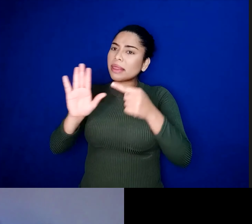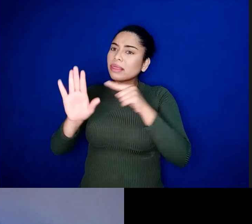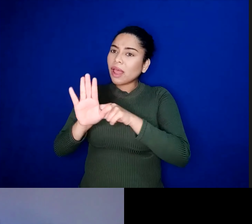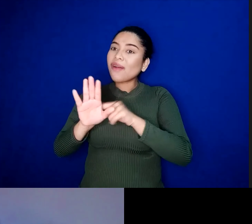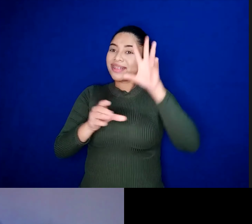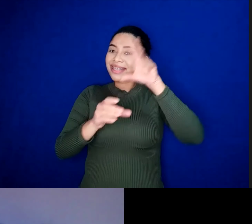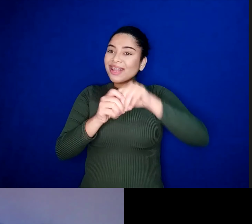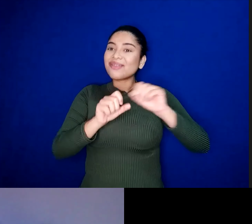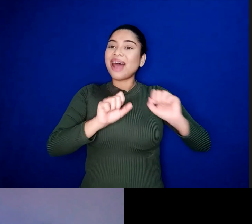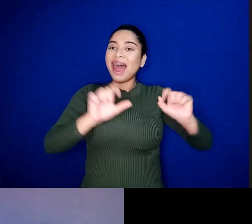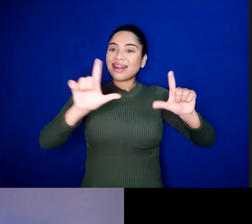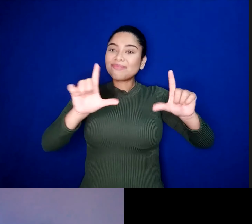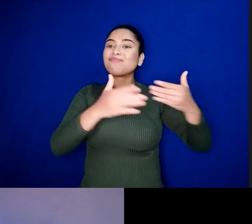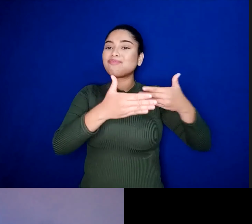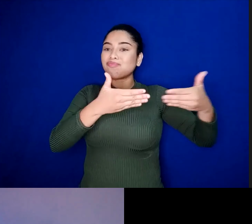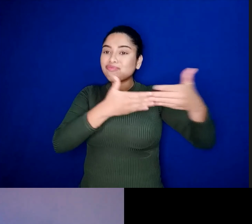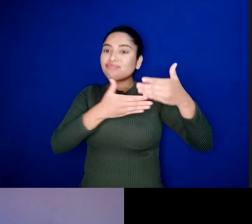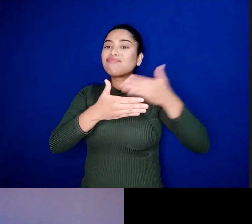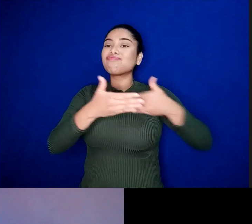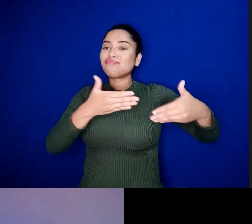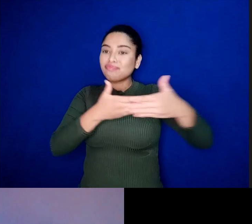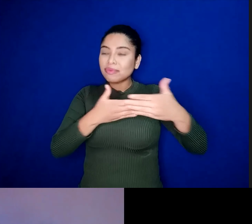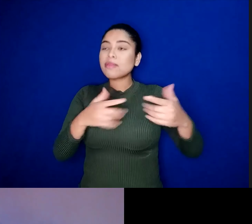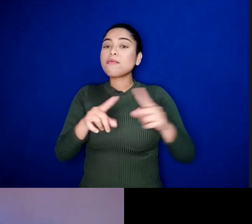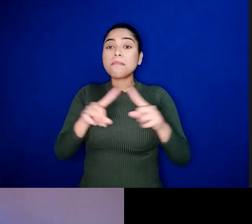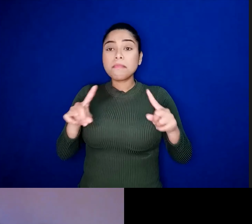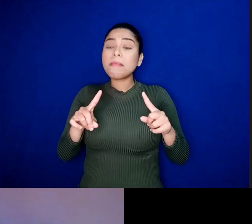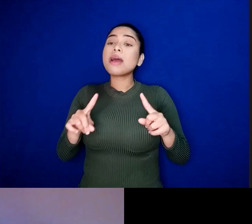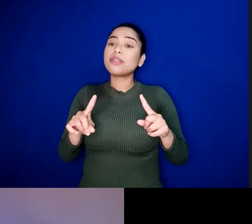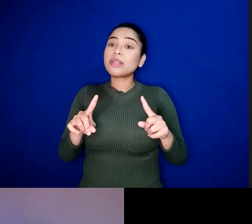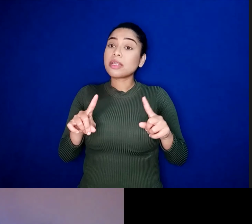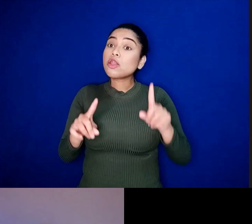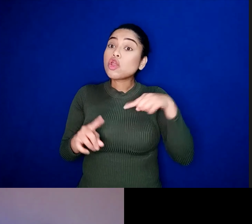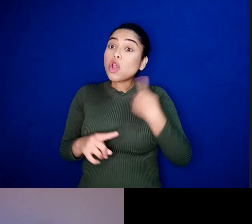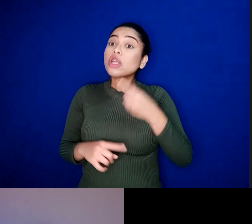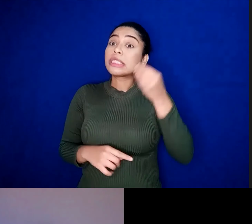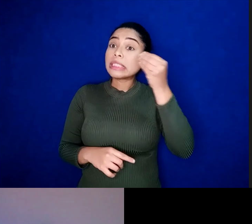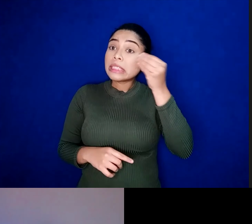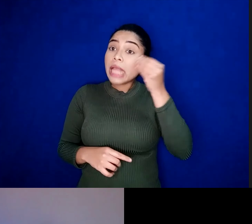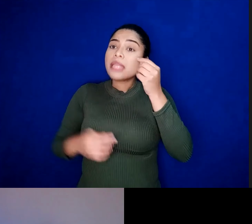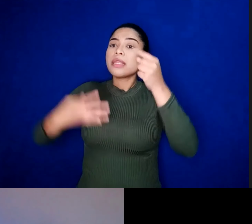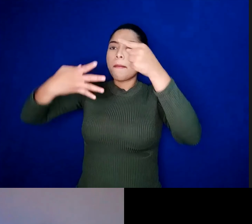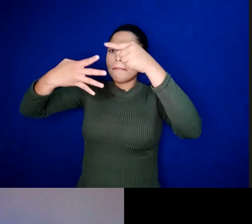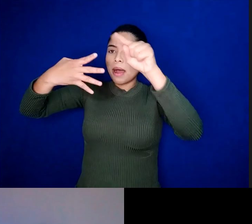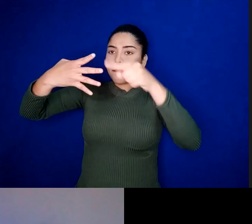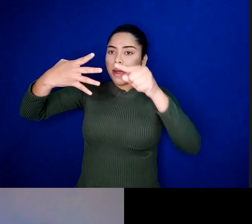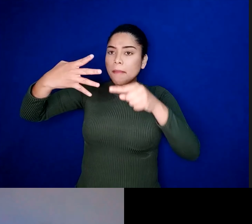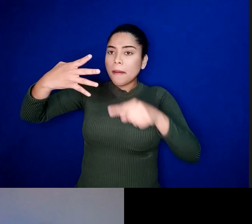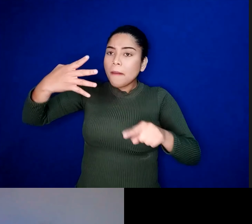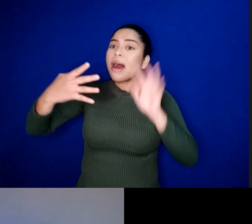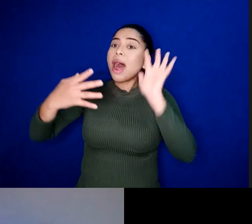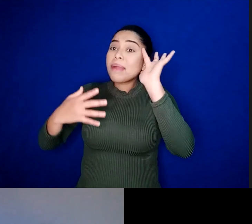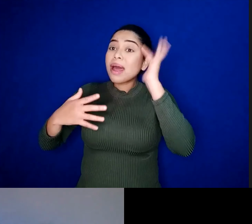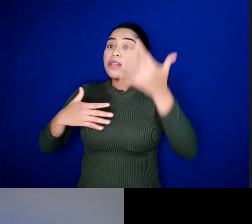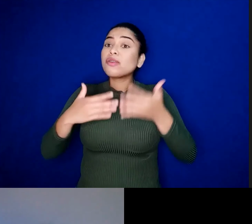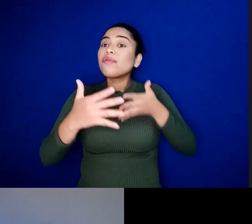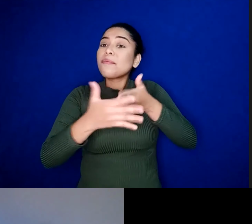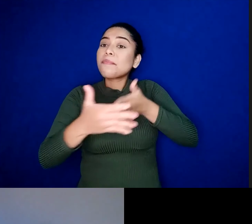da sua apresentação mais onde a gente normalmente a tua para essas dissoluções de Barreiras para essa diminuição de